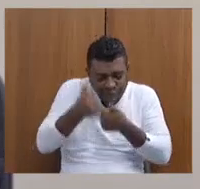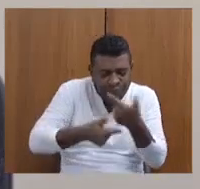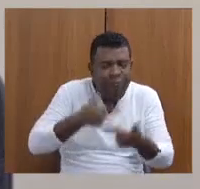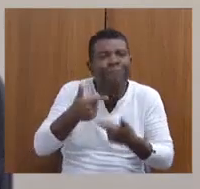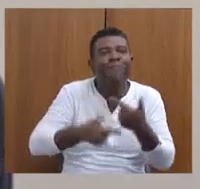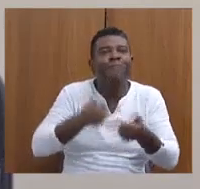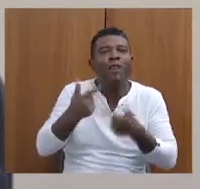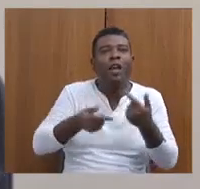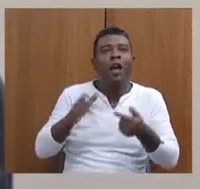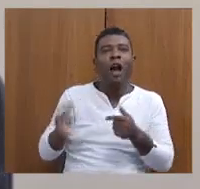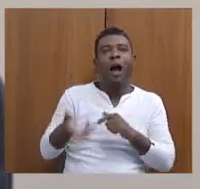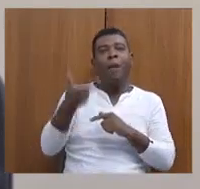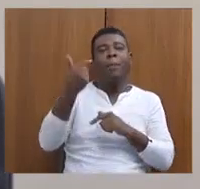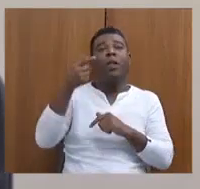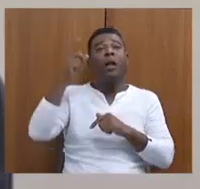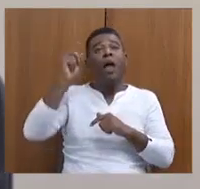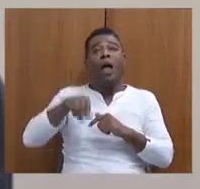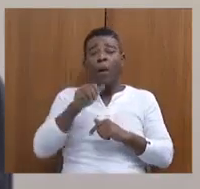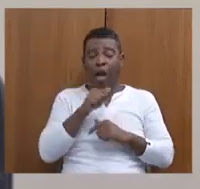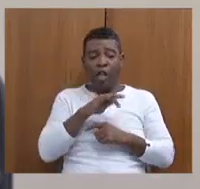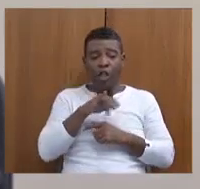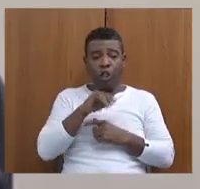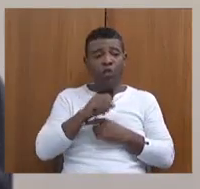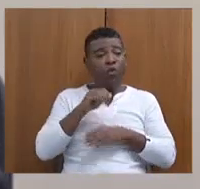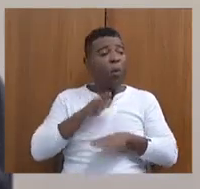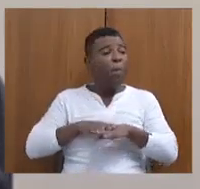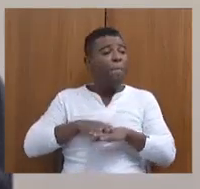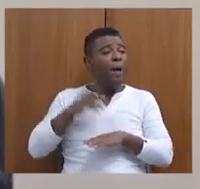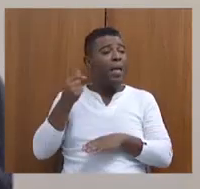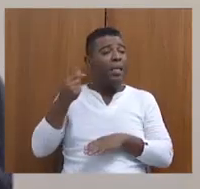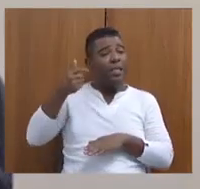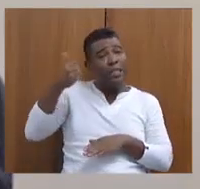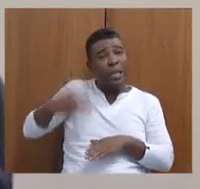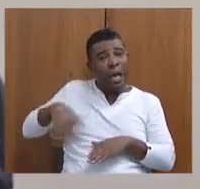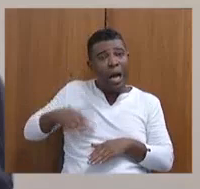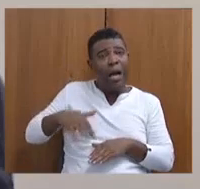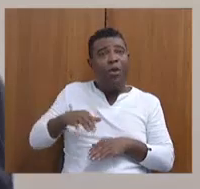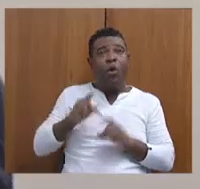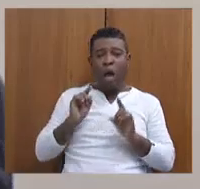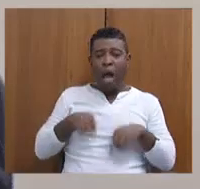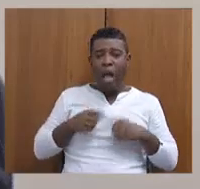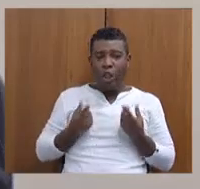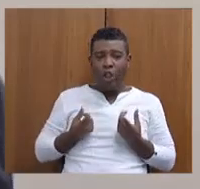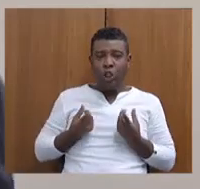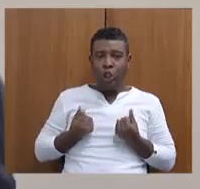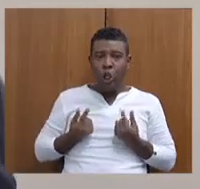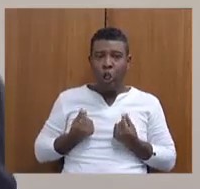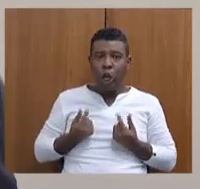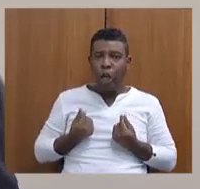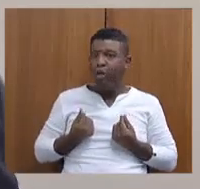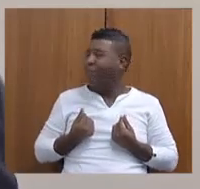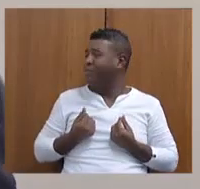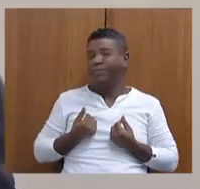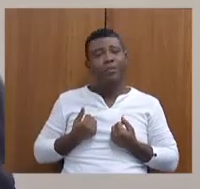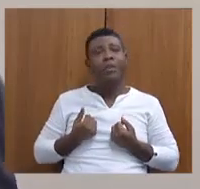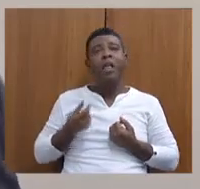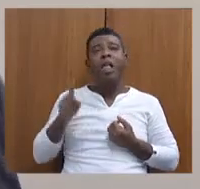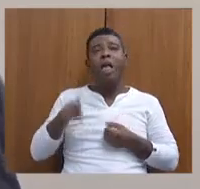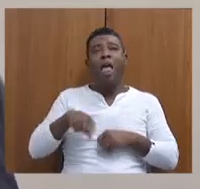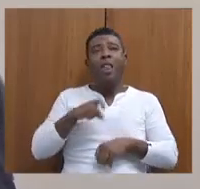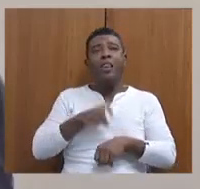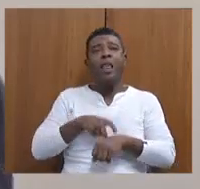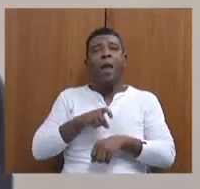Vitória até brinco o ativo mais caro do mundo hoje não é mais o dinheiro ativo mais caro do mundo é o tempo